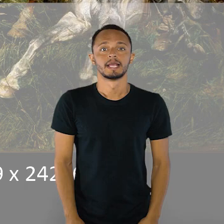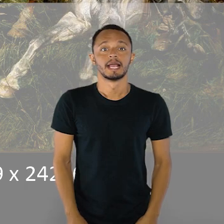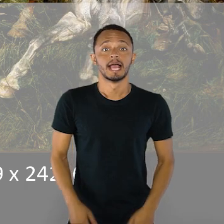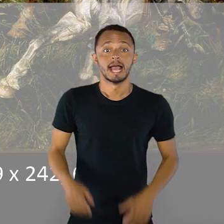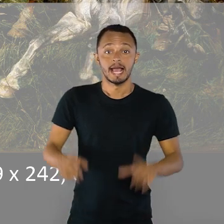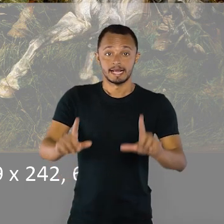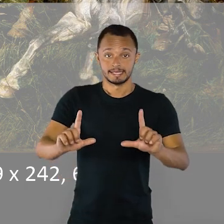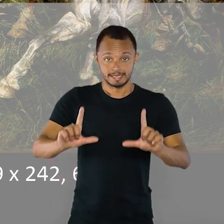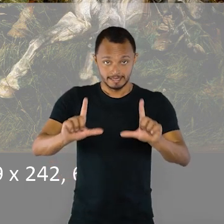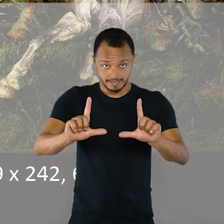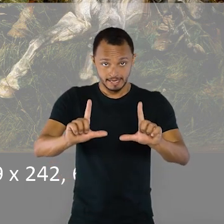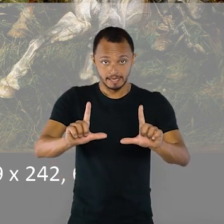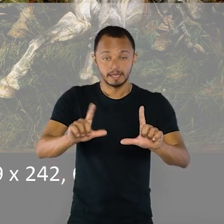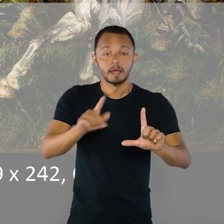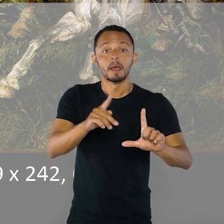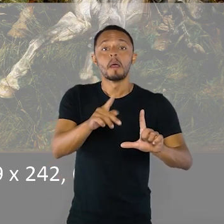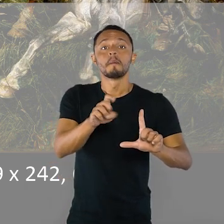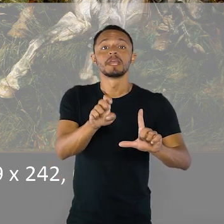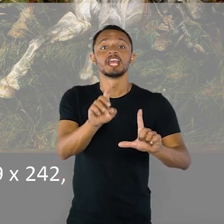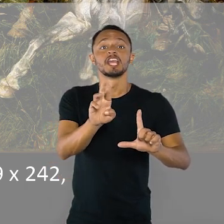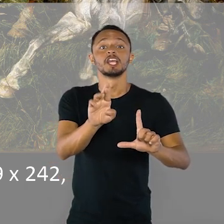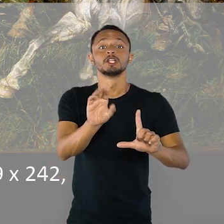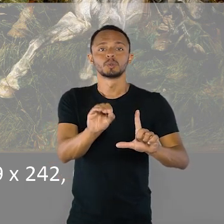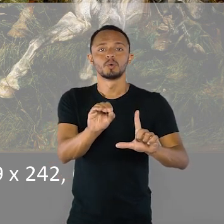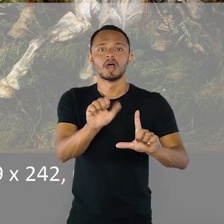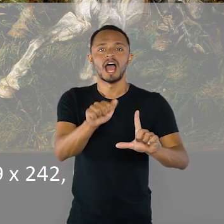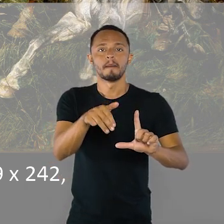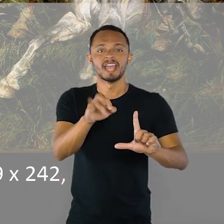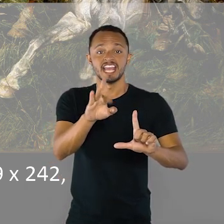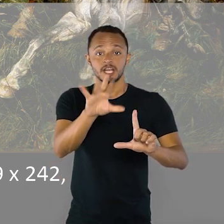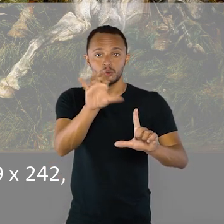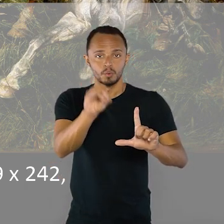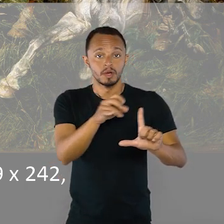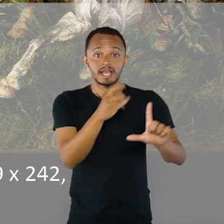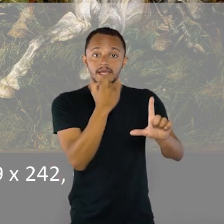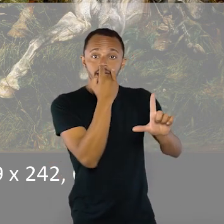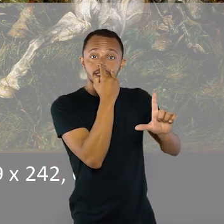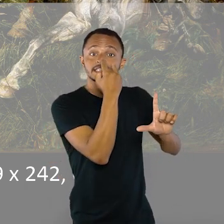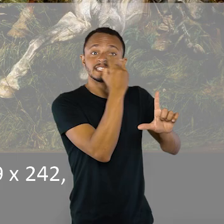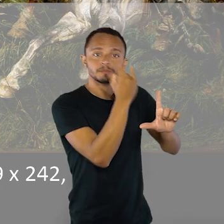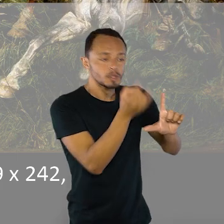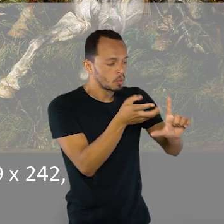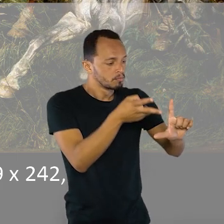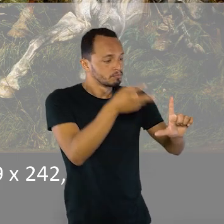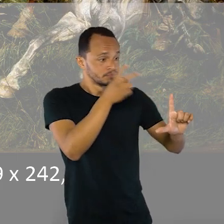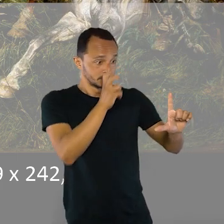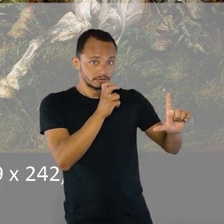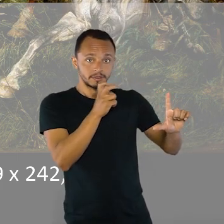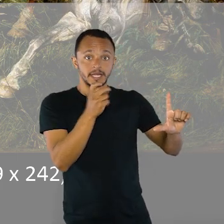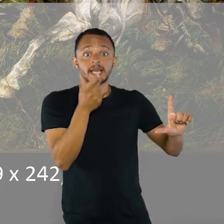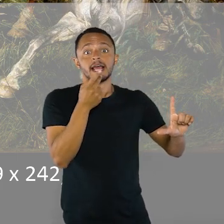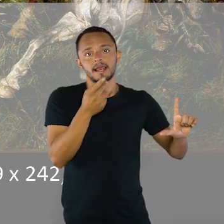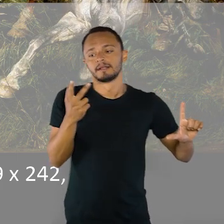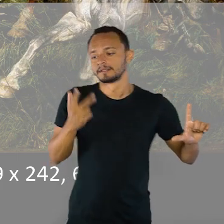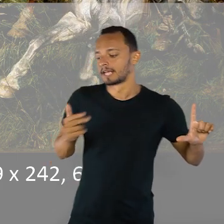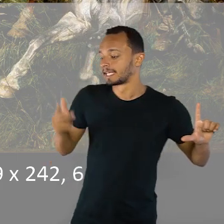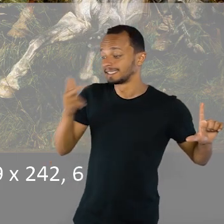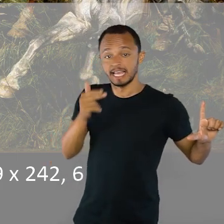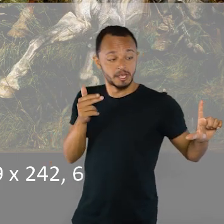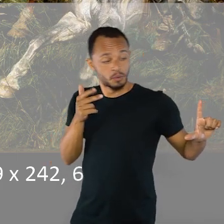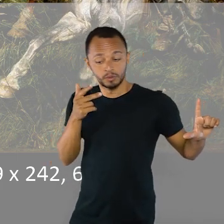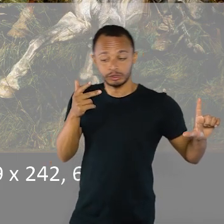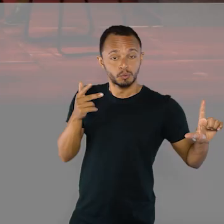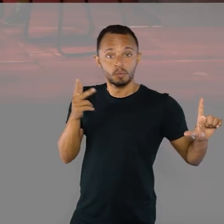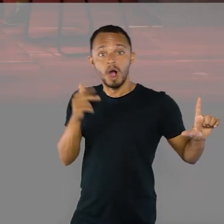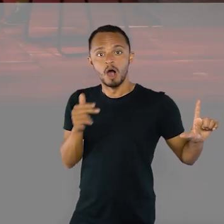Pedro Américo se inspirou. E nas pinturas históricas, isso não é um plágio, isso é uma citação. Então, ele cita